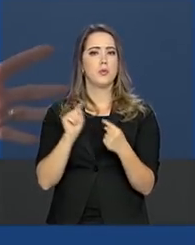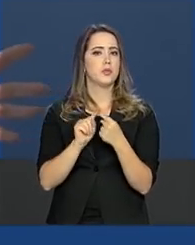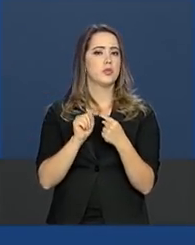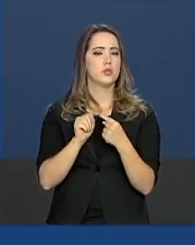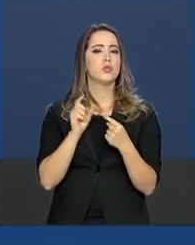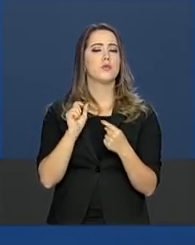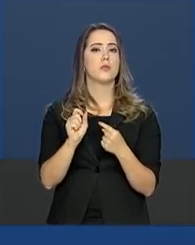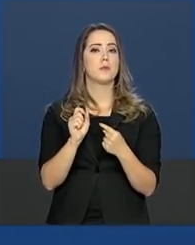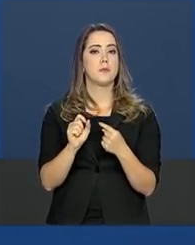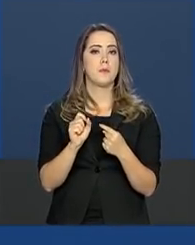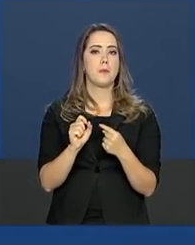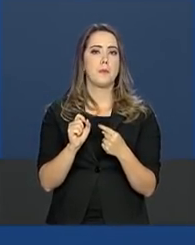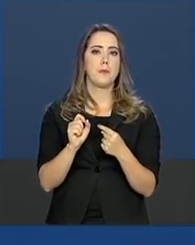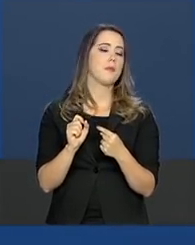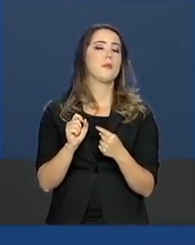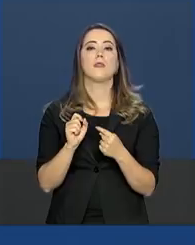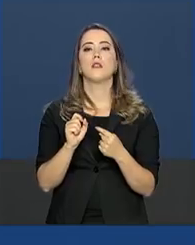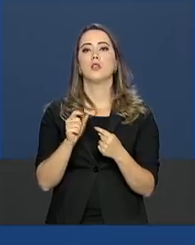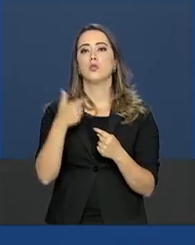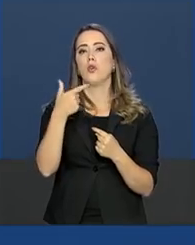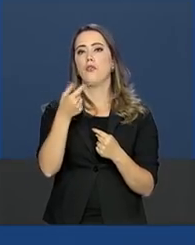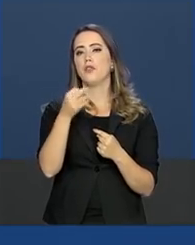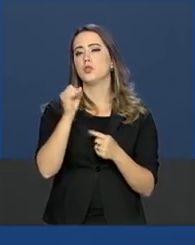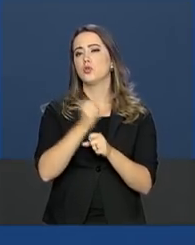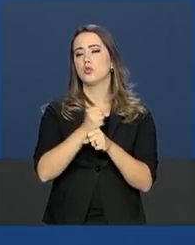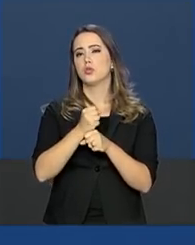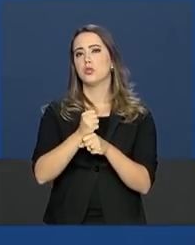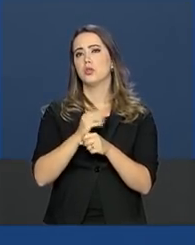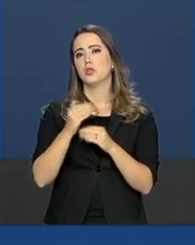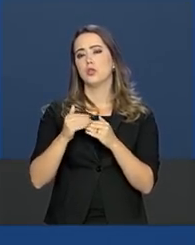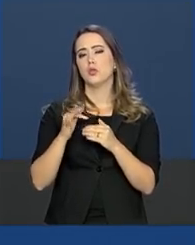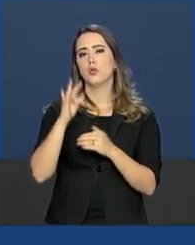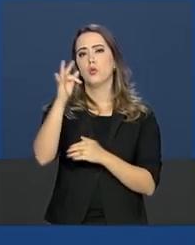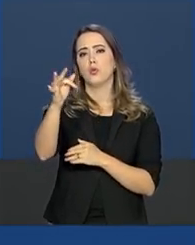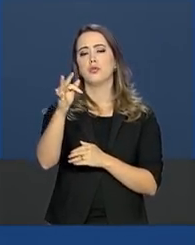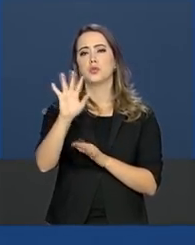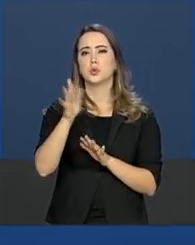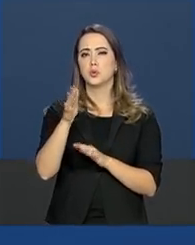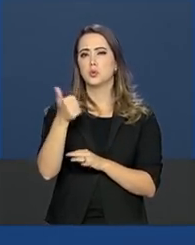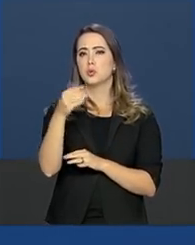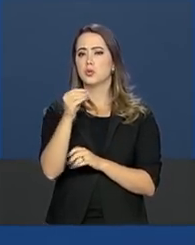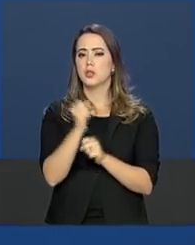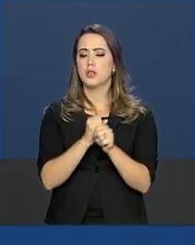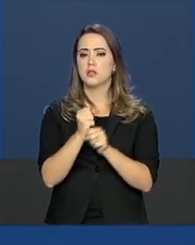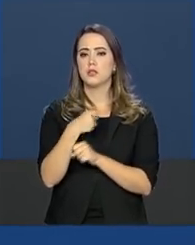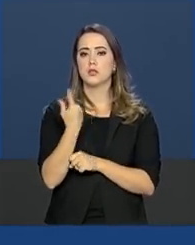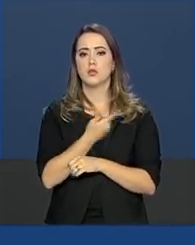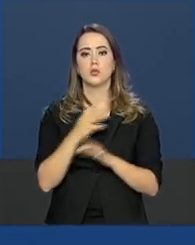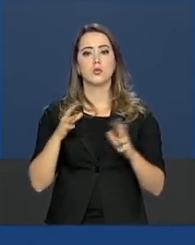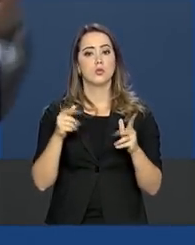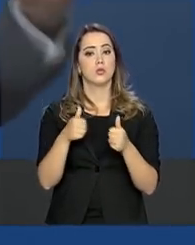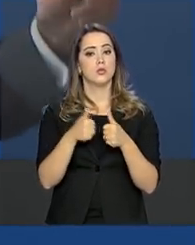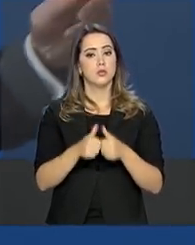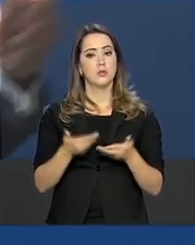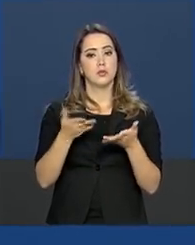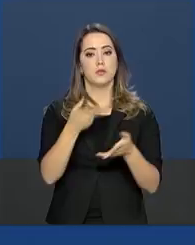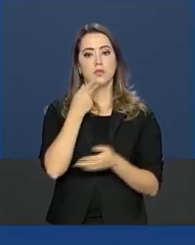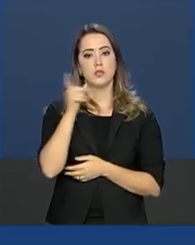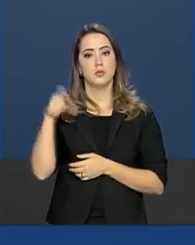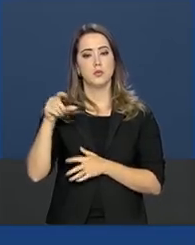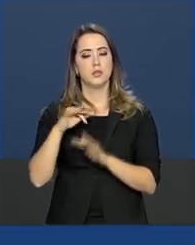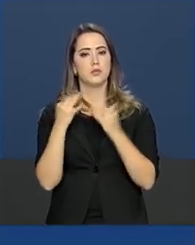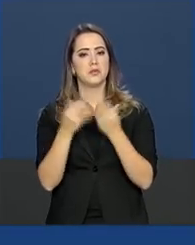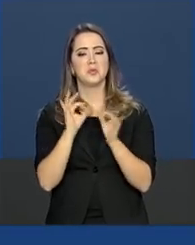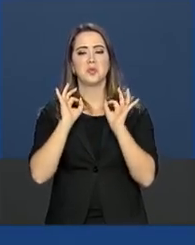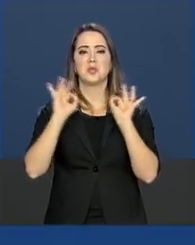quem sabe, daqui a 20 anos, não, menos, 10 anos, quem sabe, nós todos estejamos aqui dizendo Bolsa Família